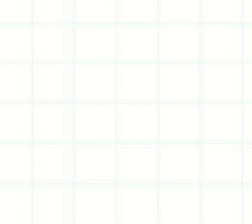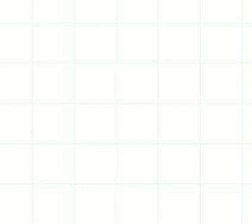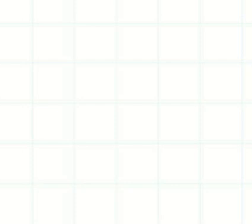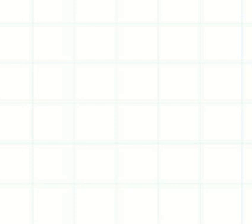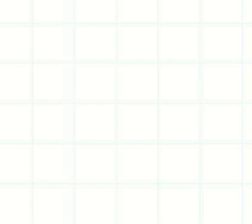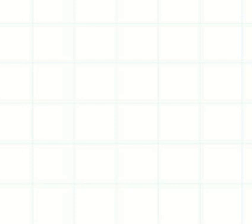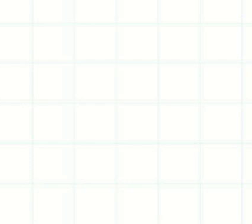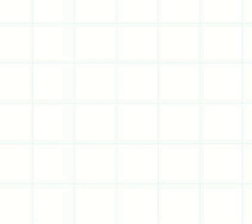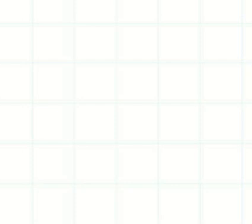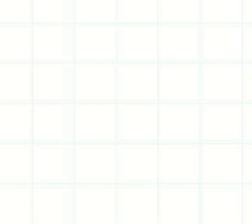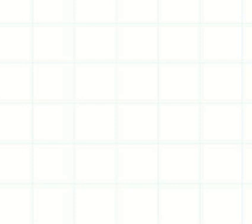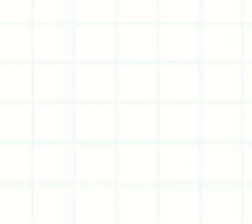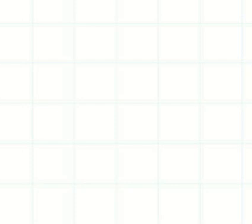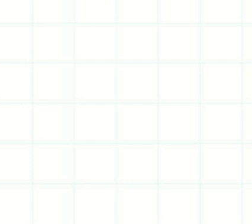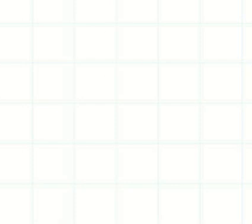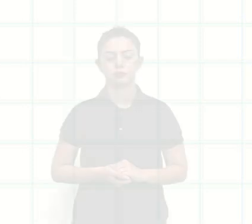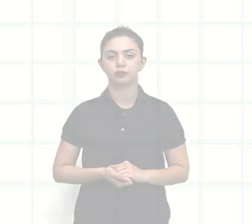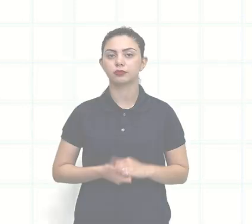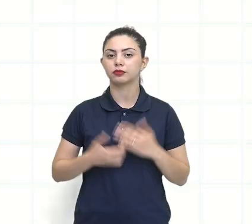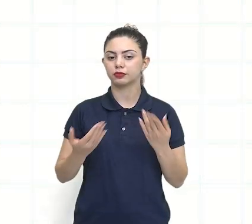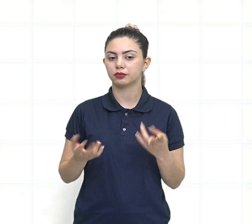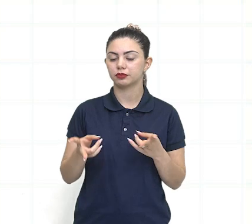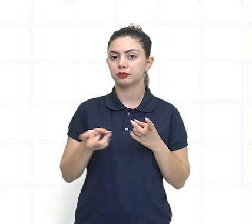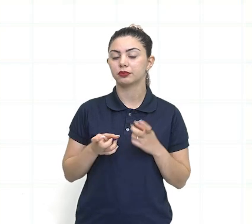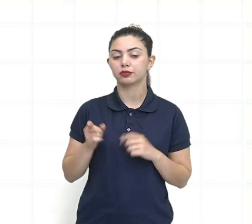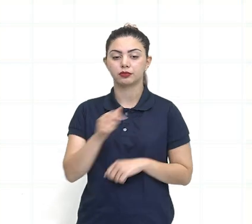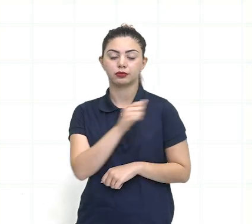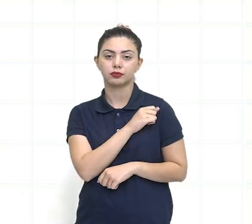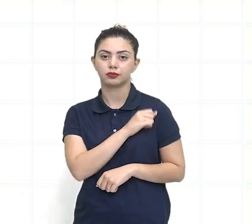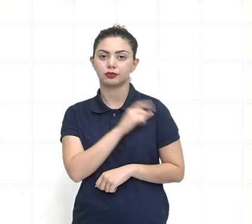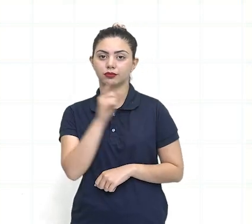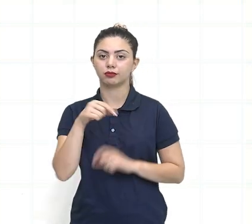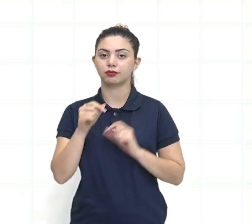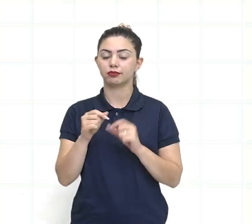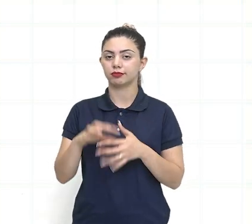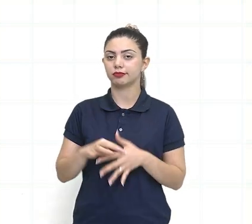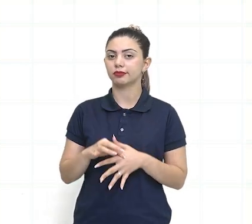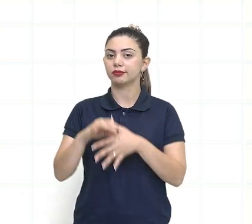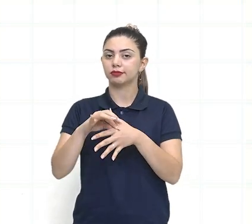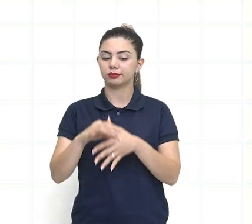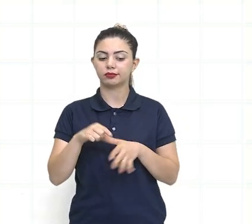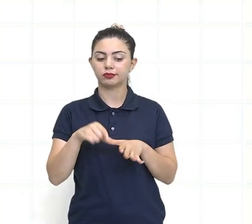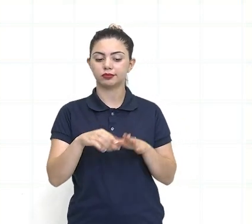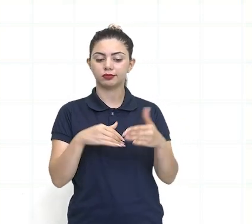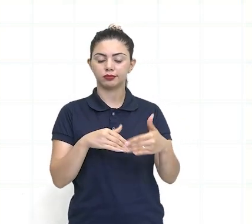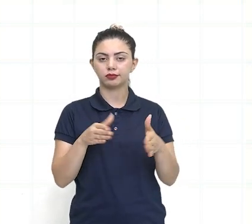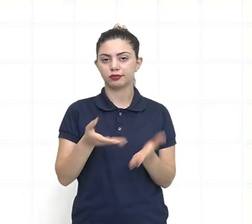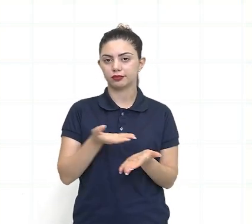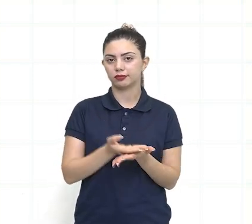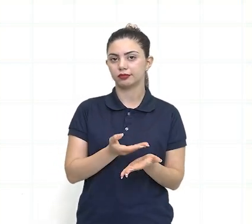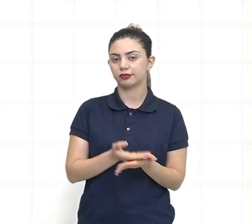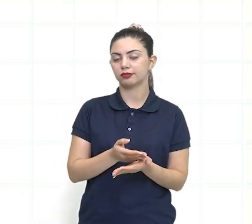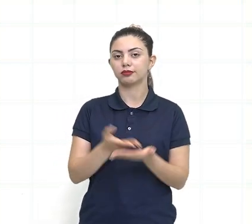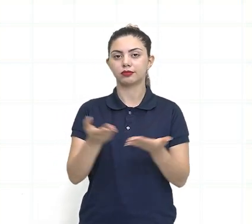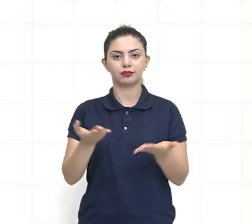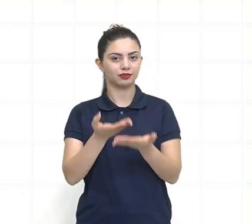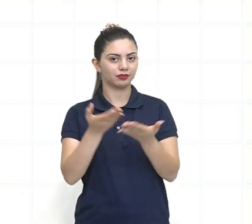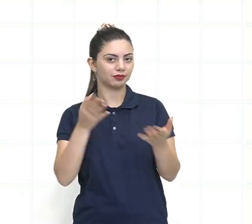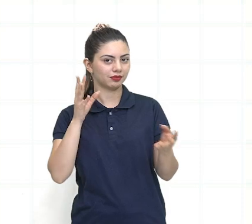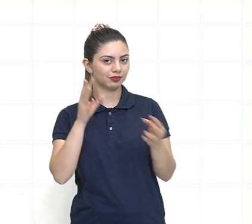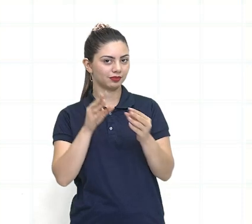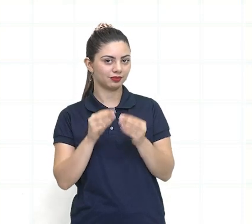líder da turma, certo? Não quer dizer aí que é a parte do corpo. Agora que você já entendeu